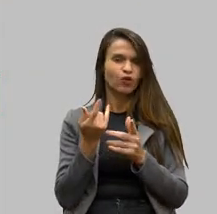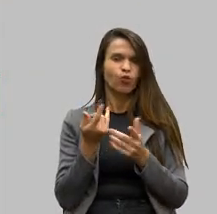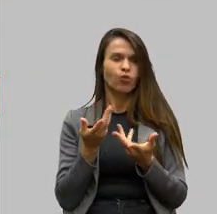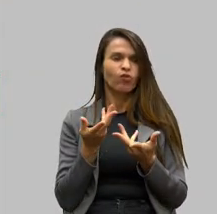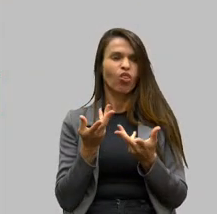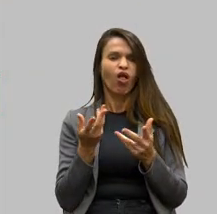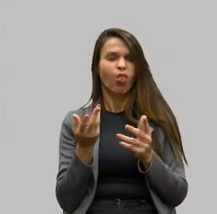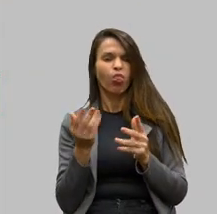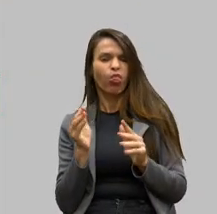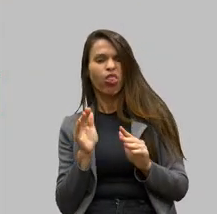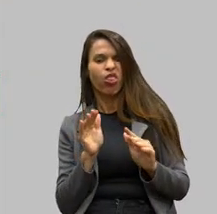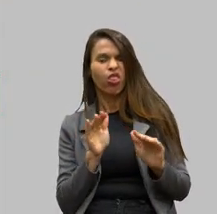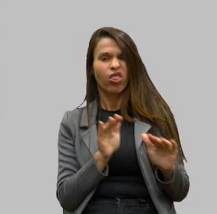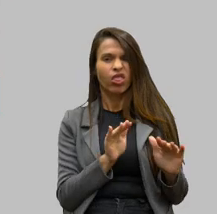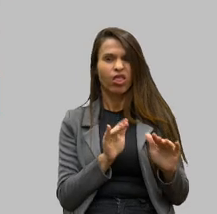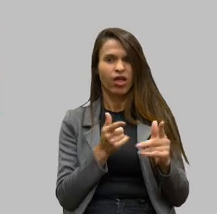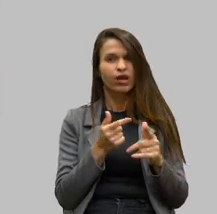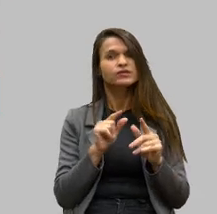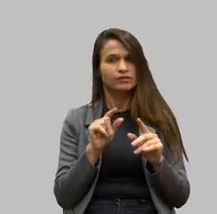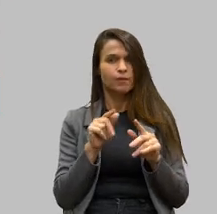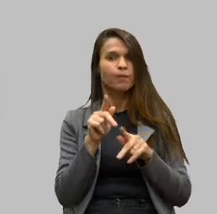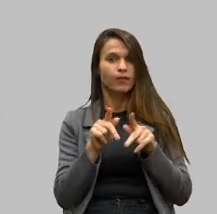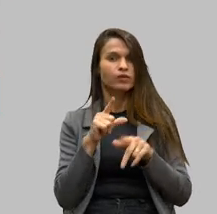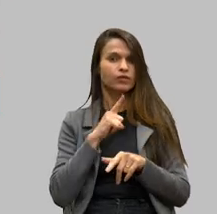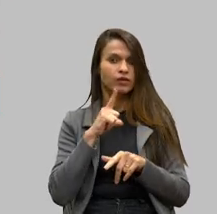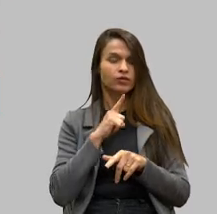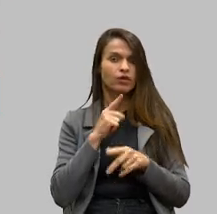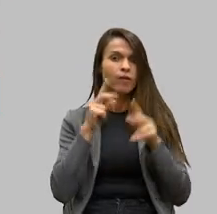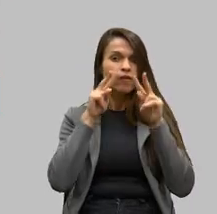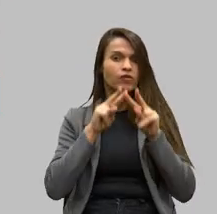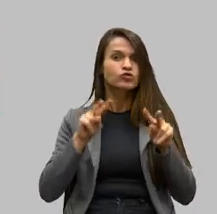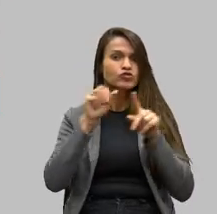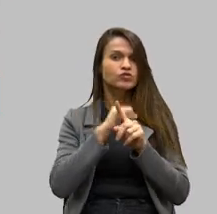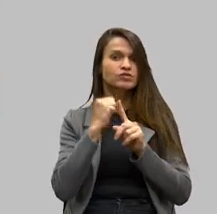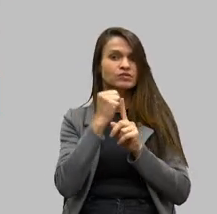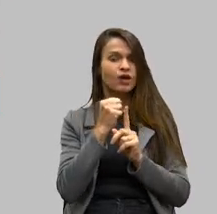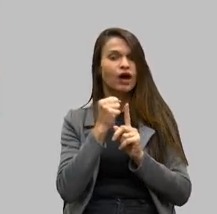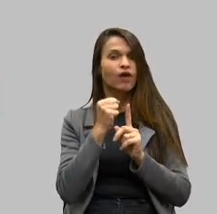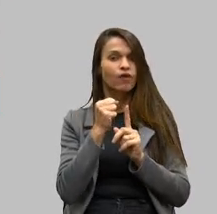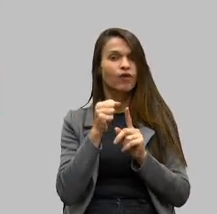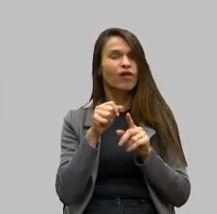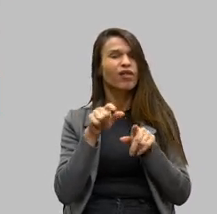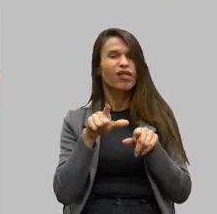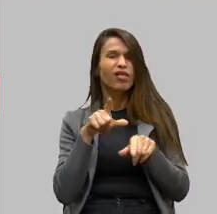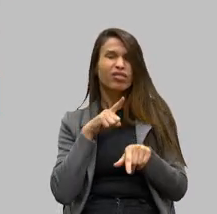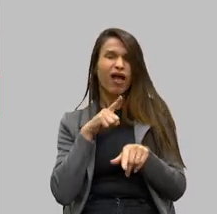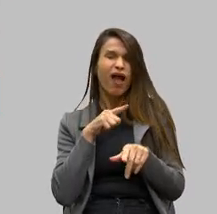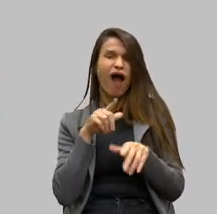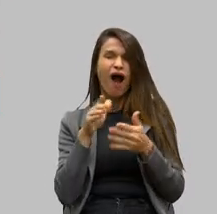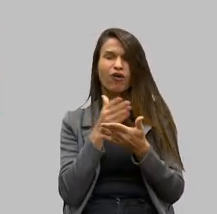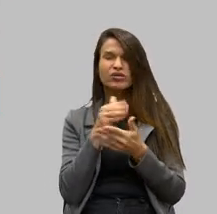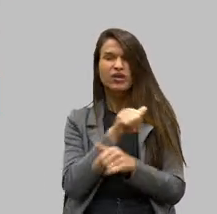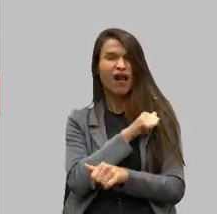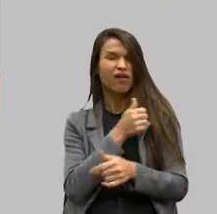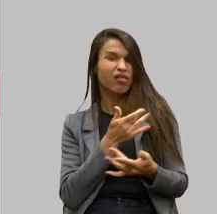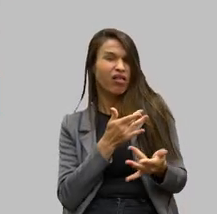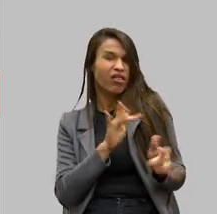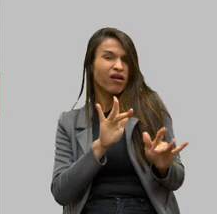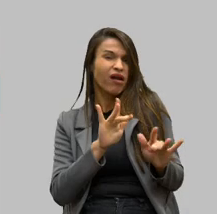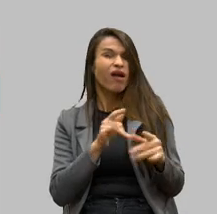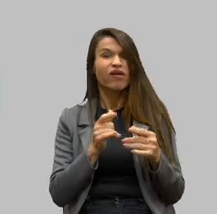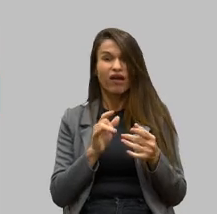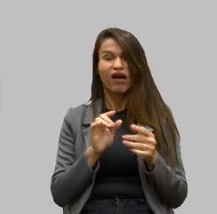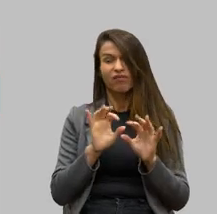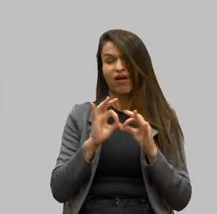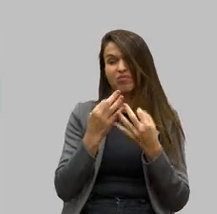essa população que existe. E essa, nós temos que ter uma visão social para ela. Mas tem estudante que não quer, e, às vezes, a família cede.